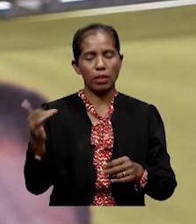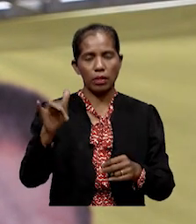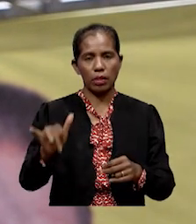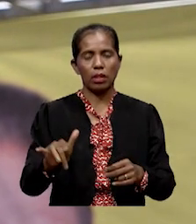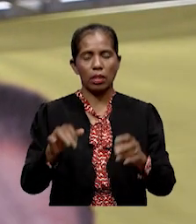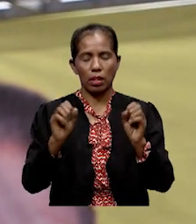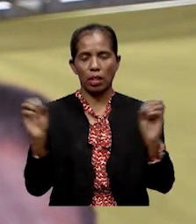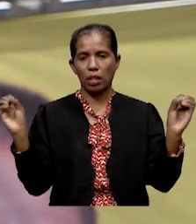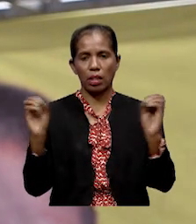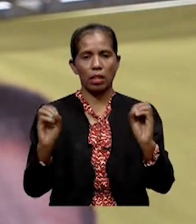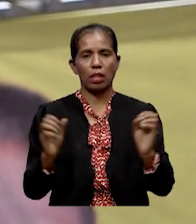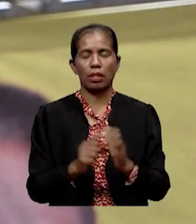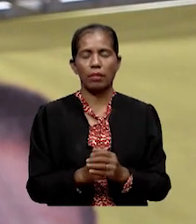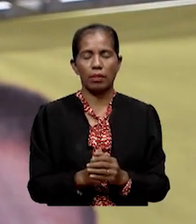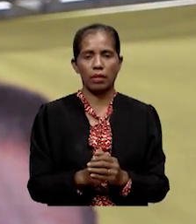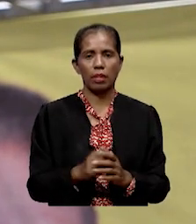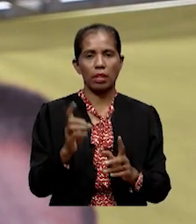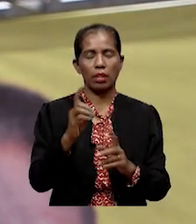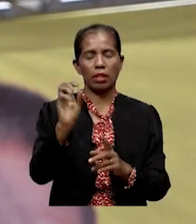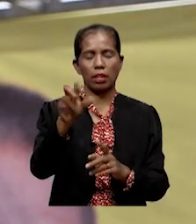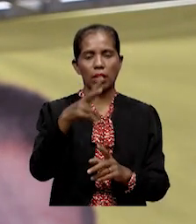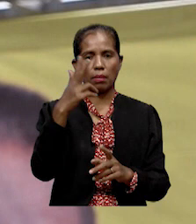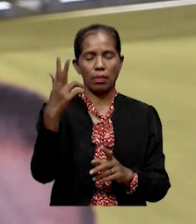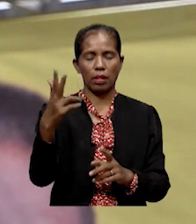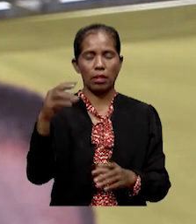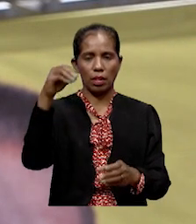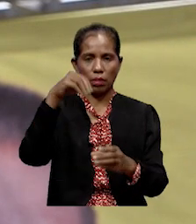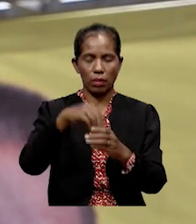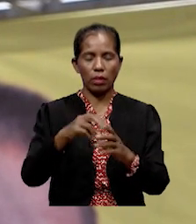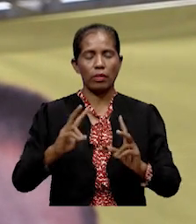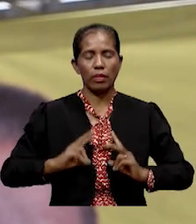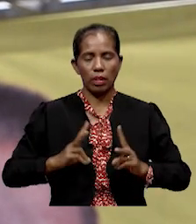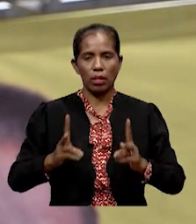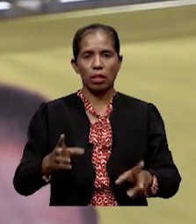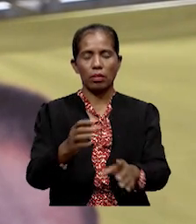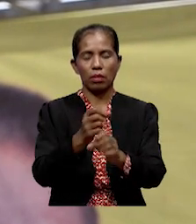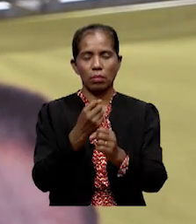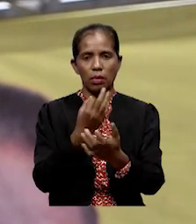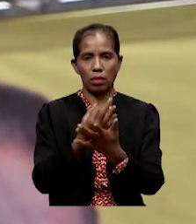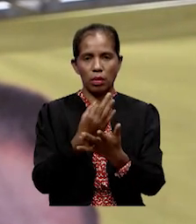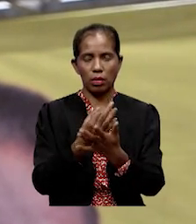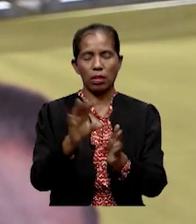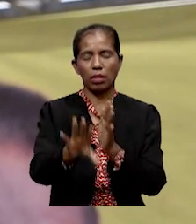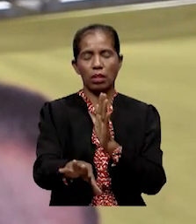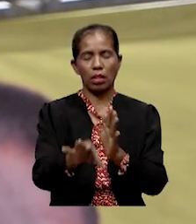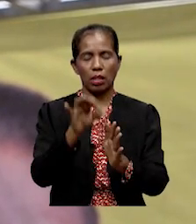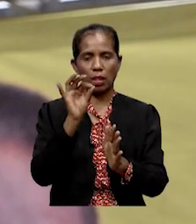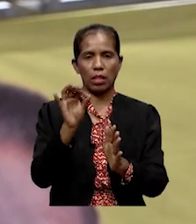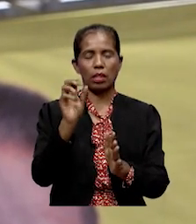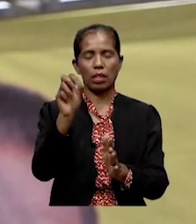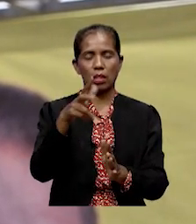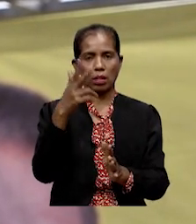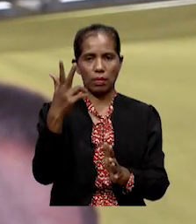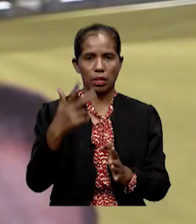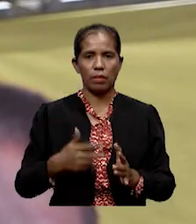mos la ia gal ke tio beras. Atau atu inclui veterano sira hoto besimu pensão ne, heta gaji pensão ke tio beras.